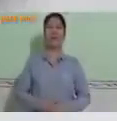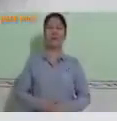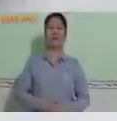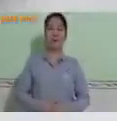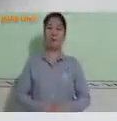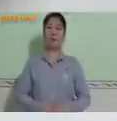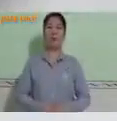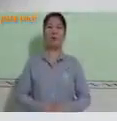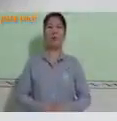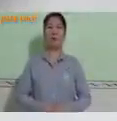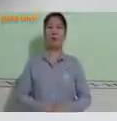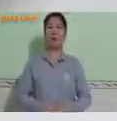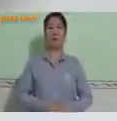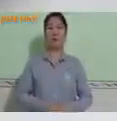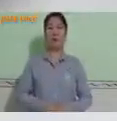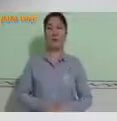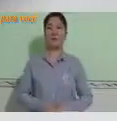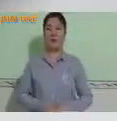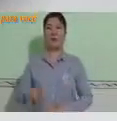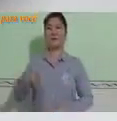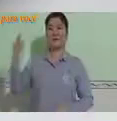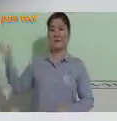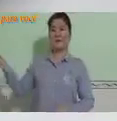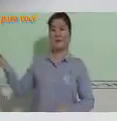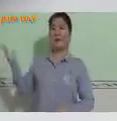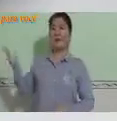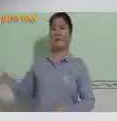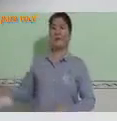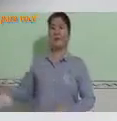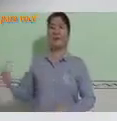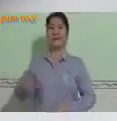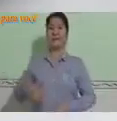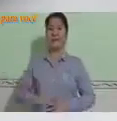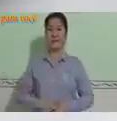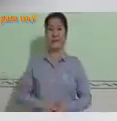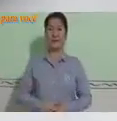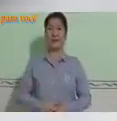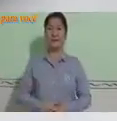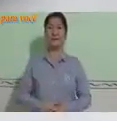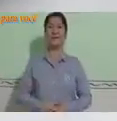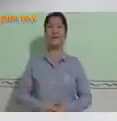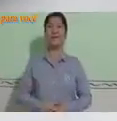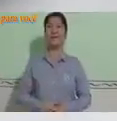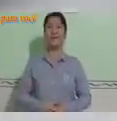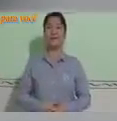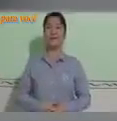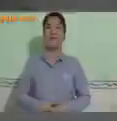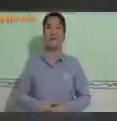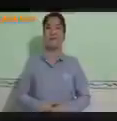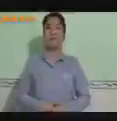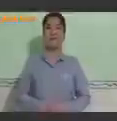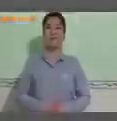No entanto, qualquer que seja a anestesia, a pessoa não isenta a dor durante a cirurgia.